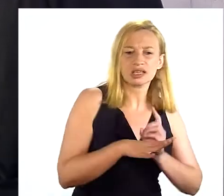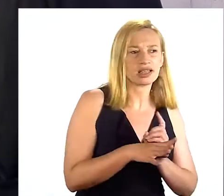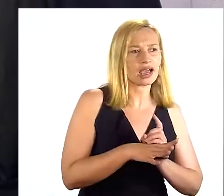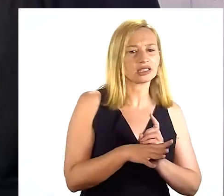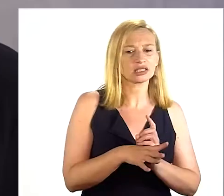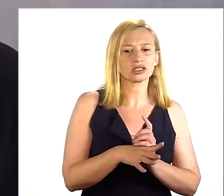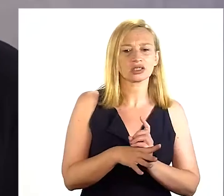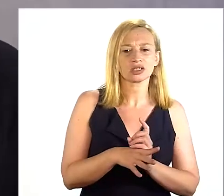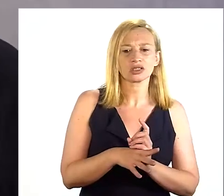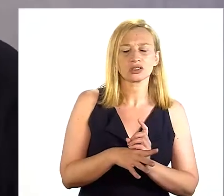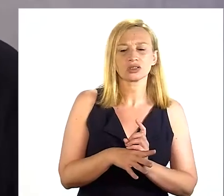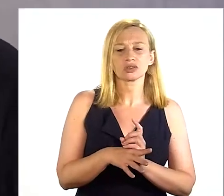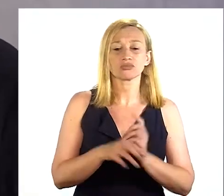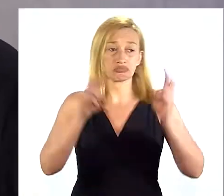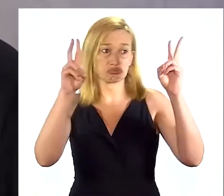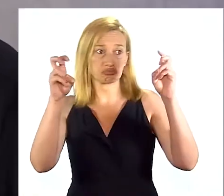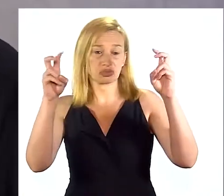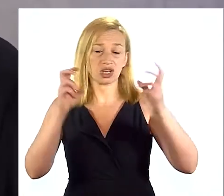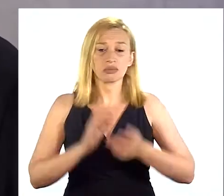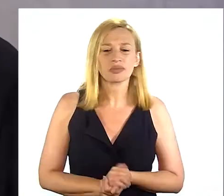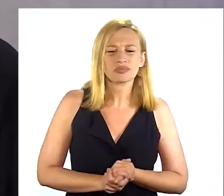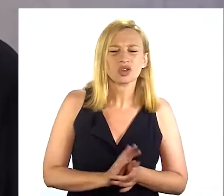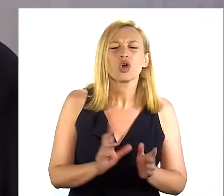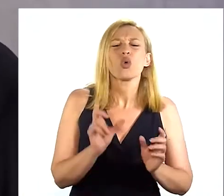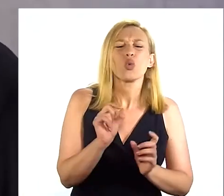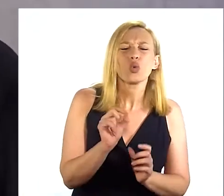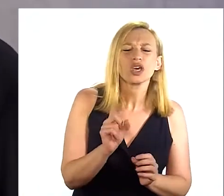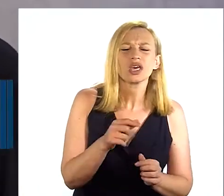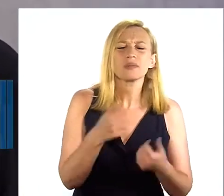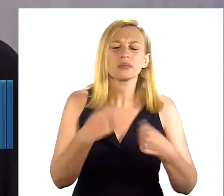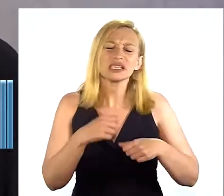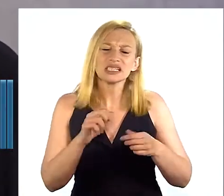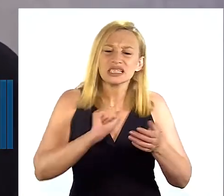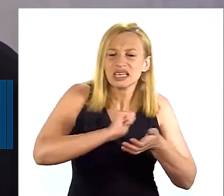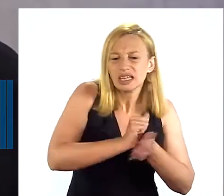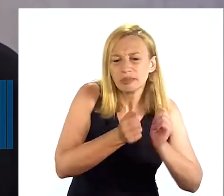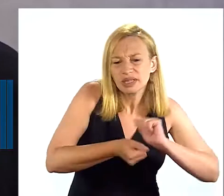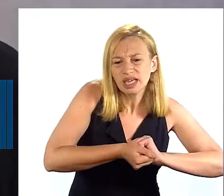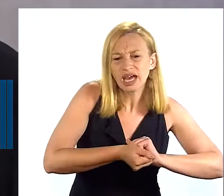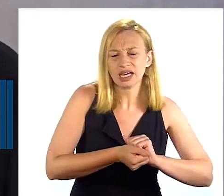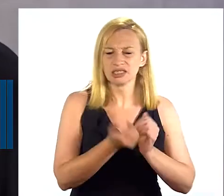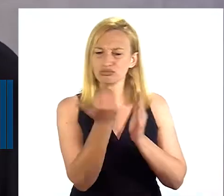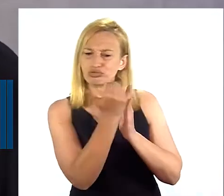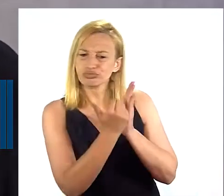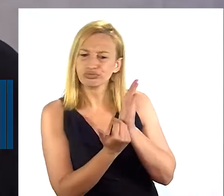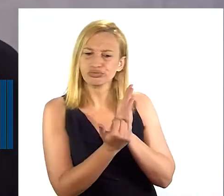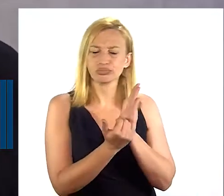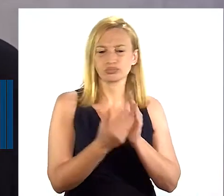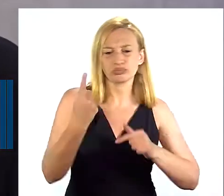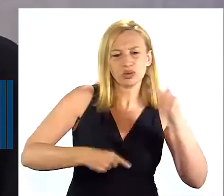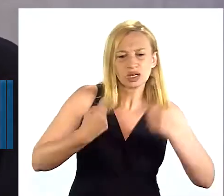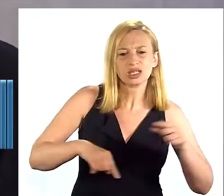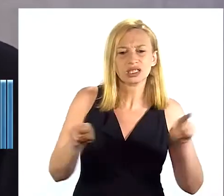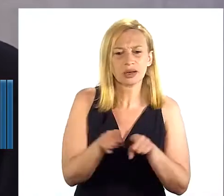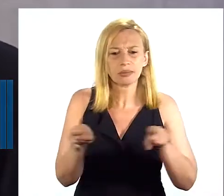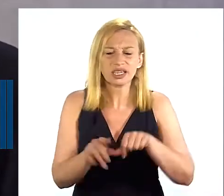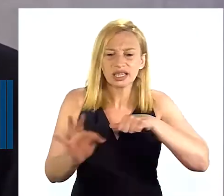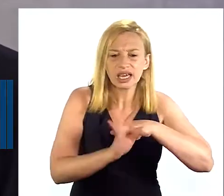sociedade fluminense em torno desse tema, o que a gente precisa alinhar de agenda política e técnica para que esse